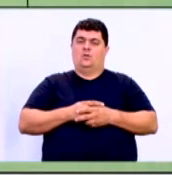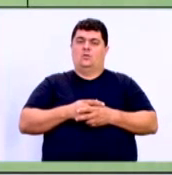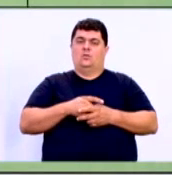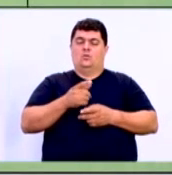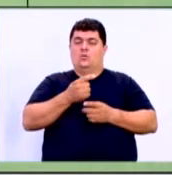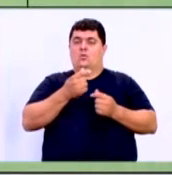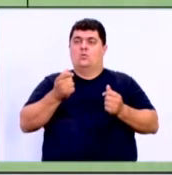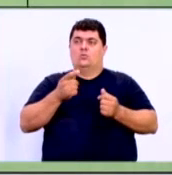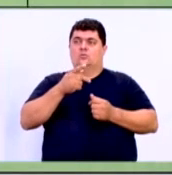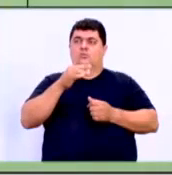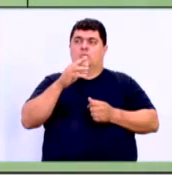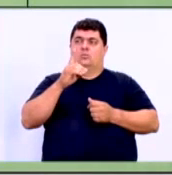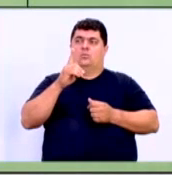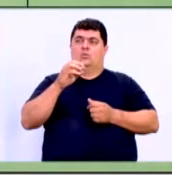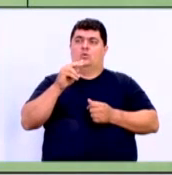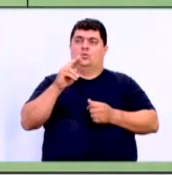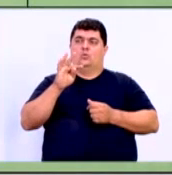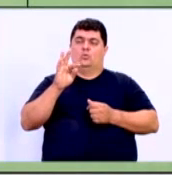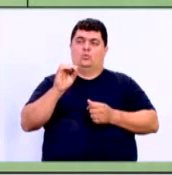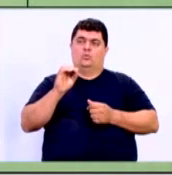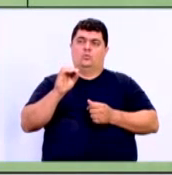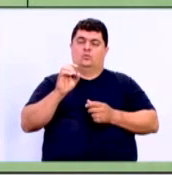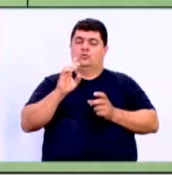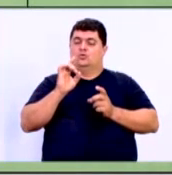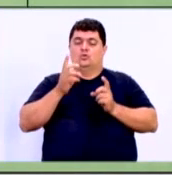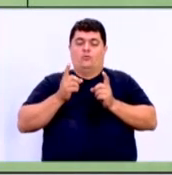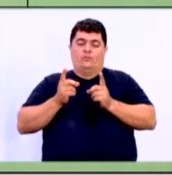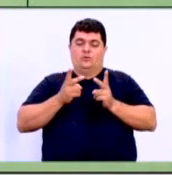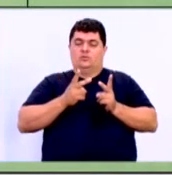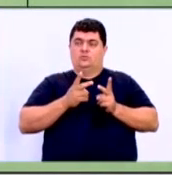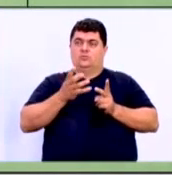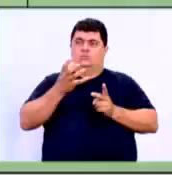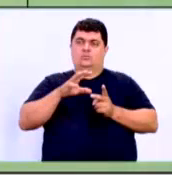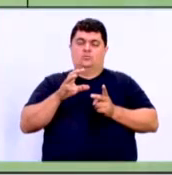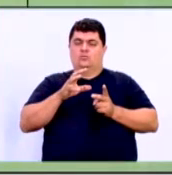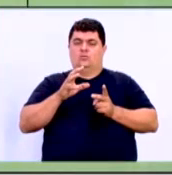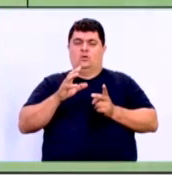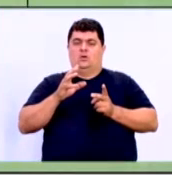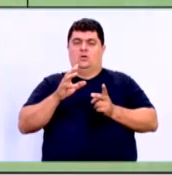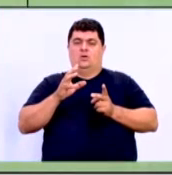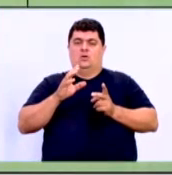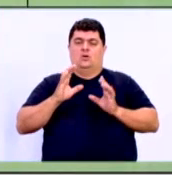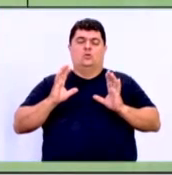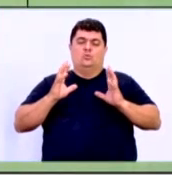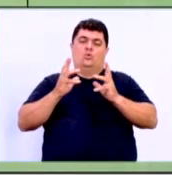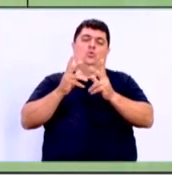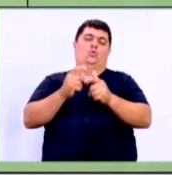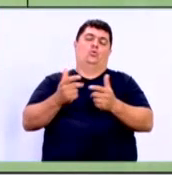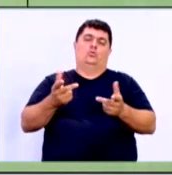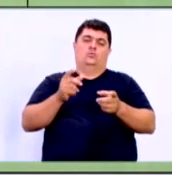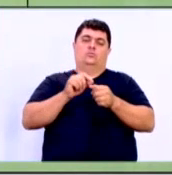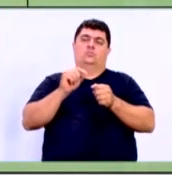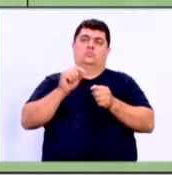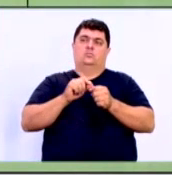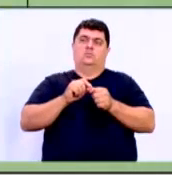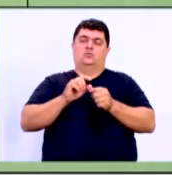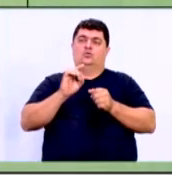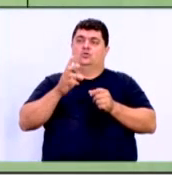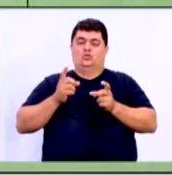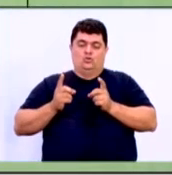eu só quero verificar o produto que foi vendido. Então, eu não quero o valor total produzido, eu quero o